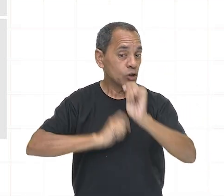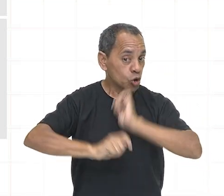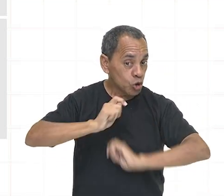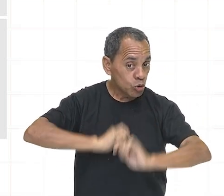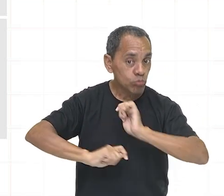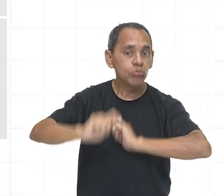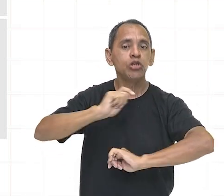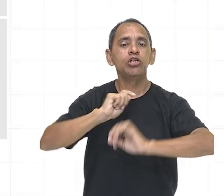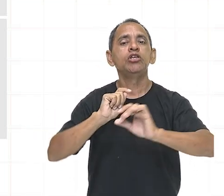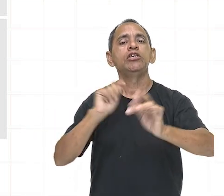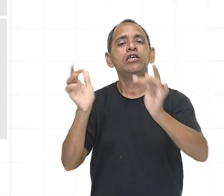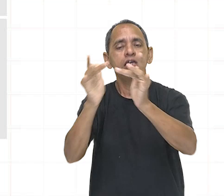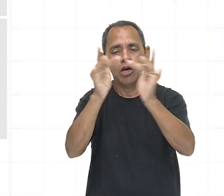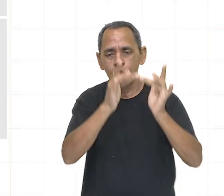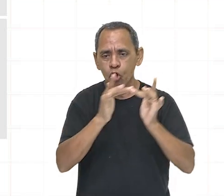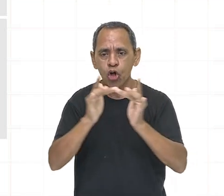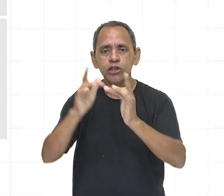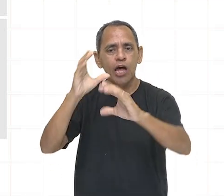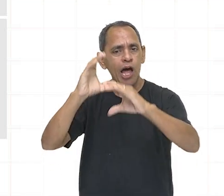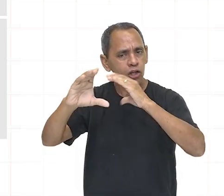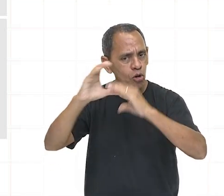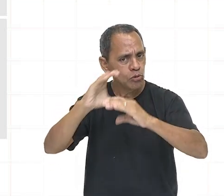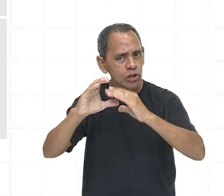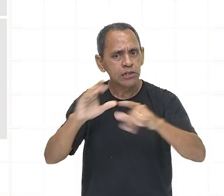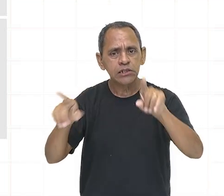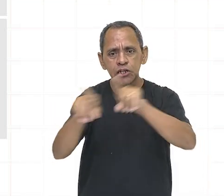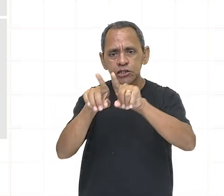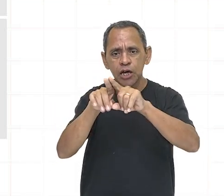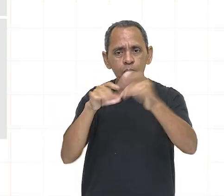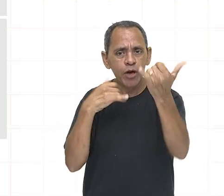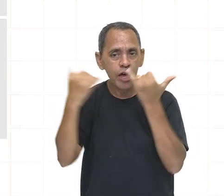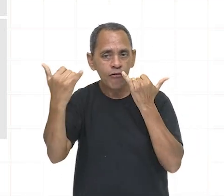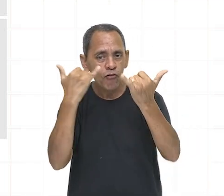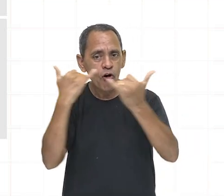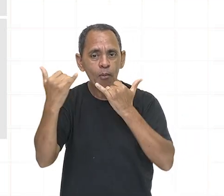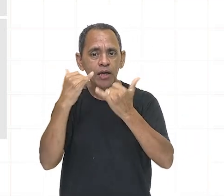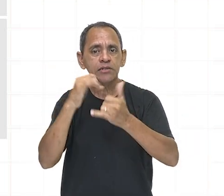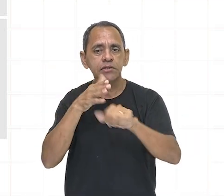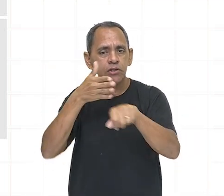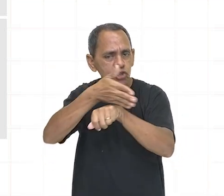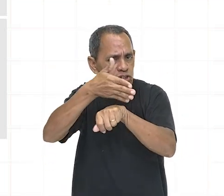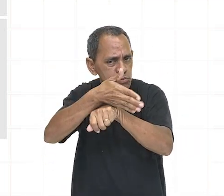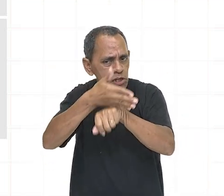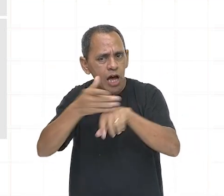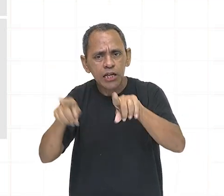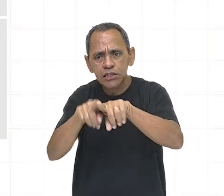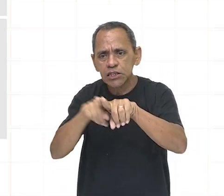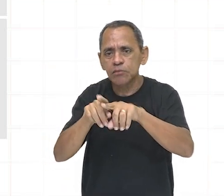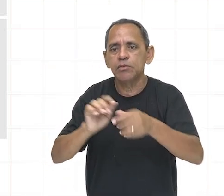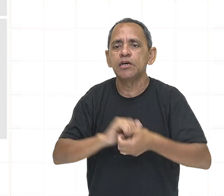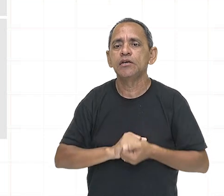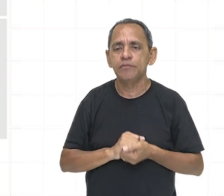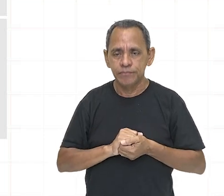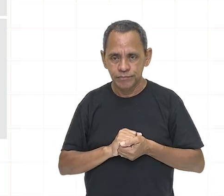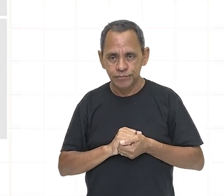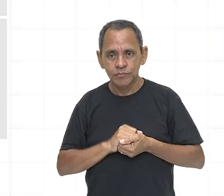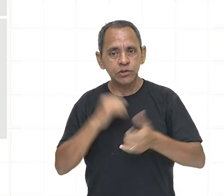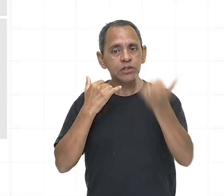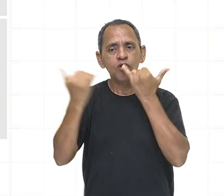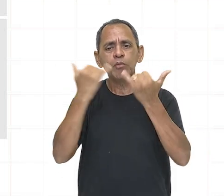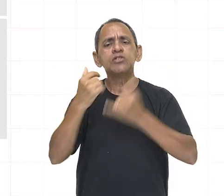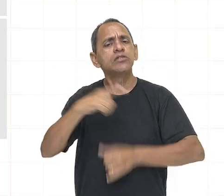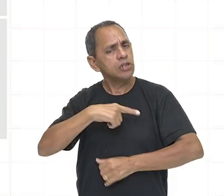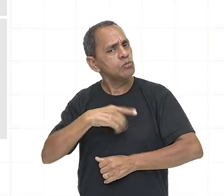a conectividade e também a acessibilidade às informações que a gente tem atualmente, tá?